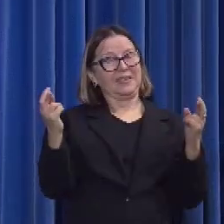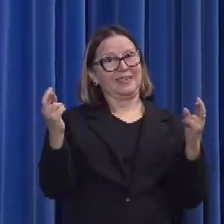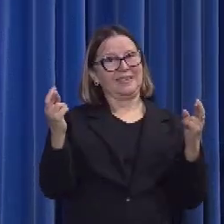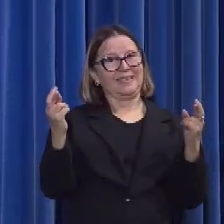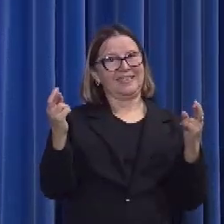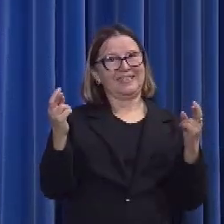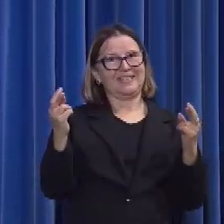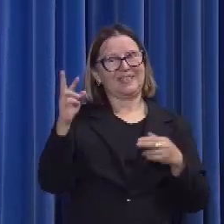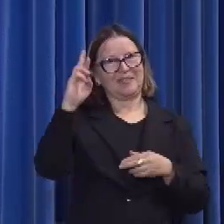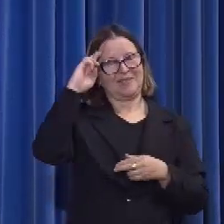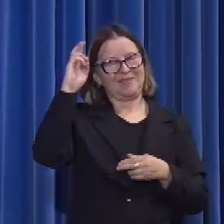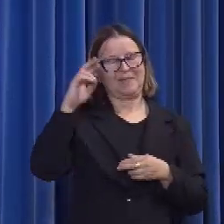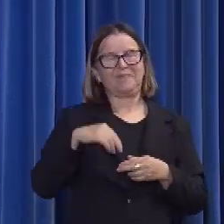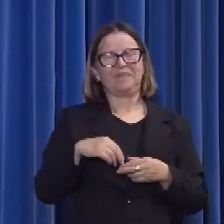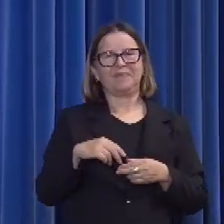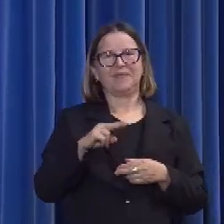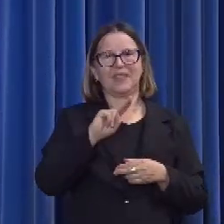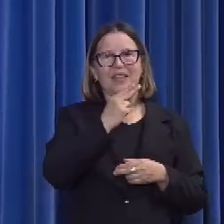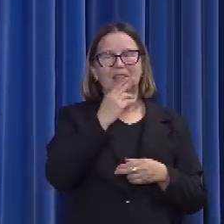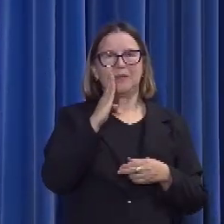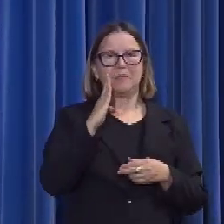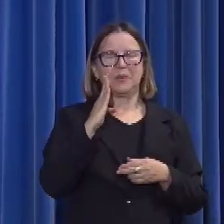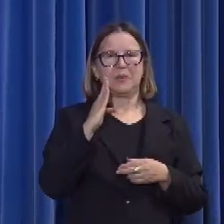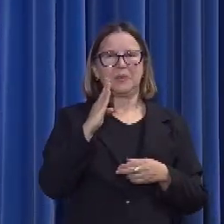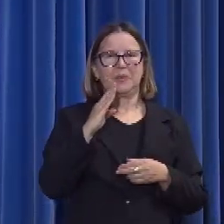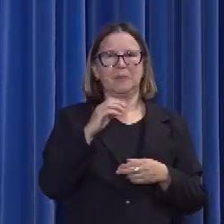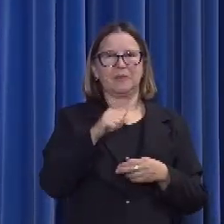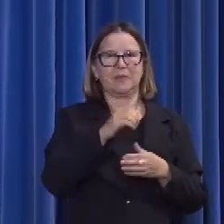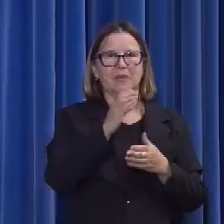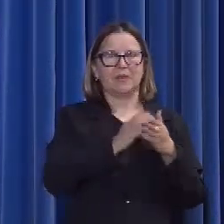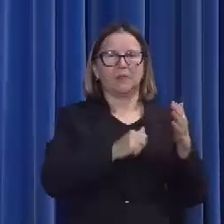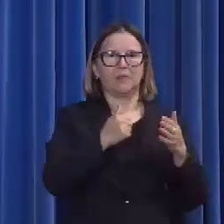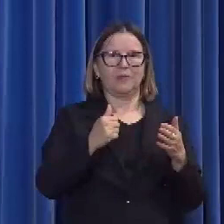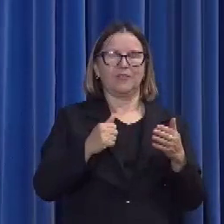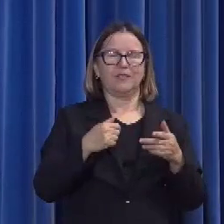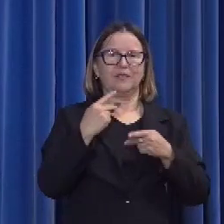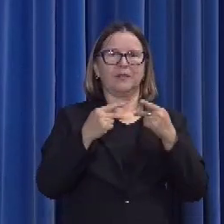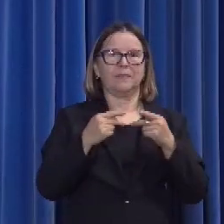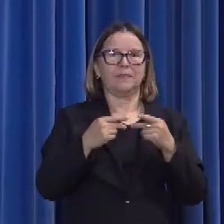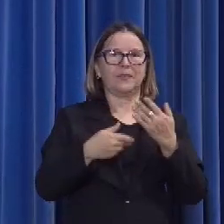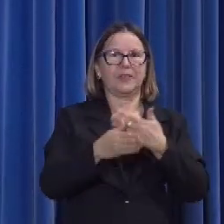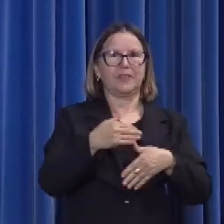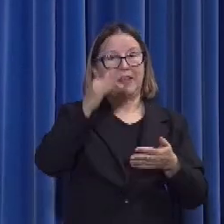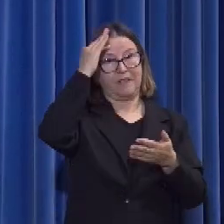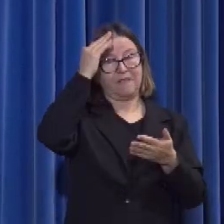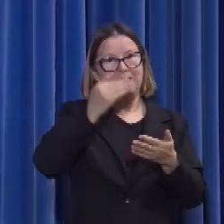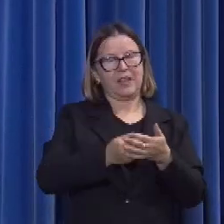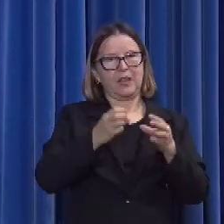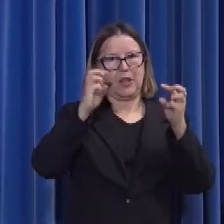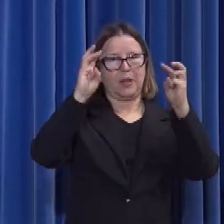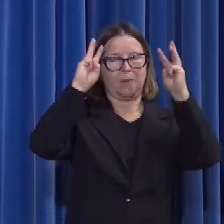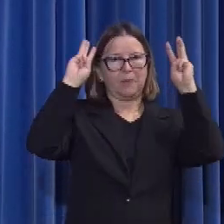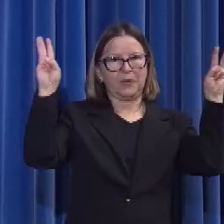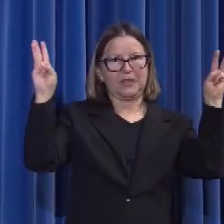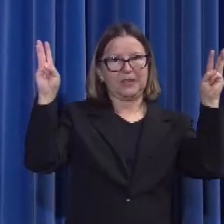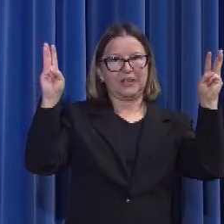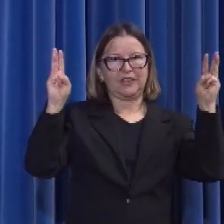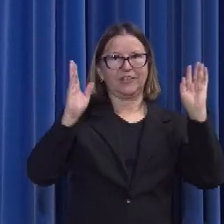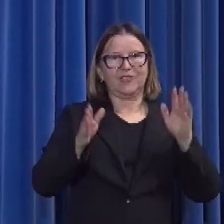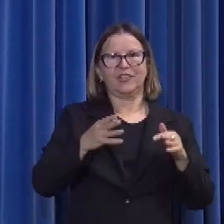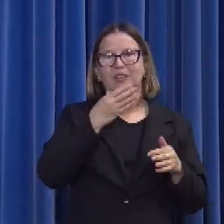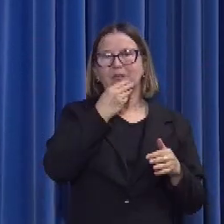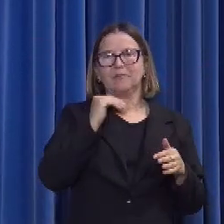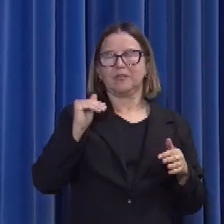Hebreus 11, 24 a 26 diz assim: pela fé, Moisés, quando já homem feito, recusou ser